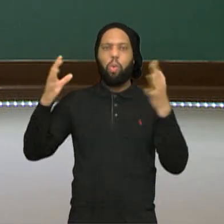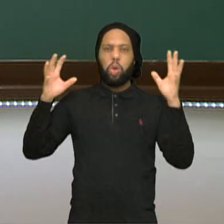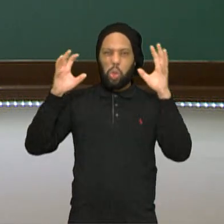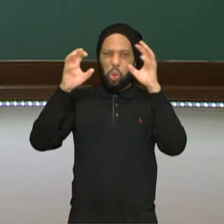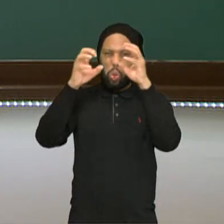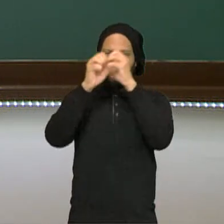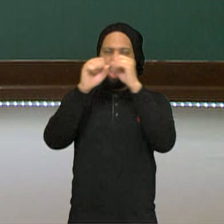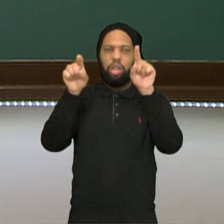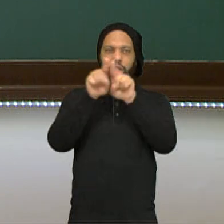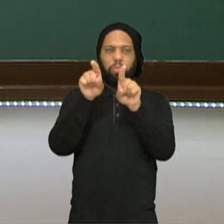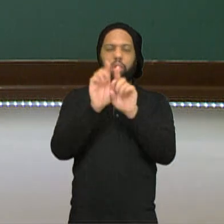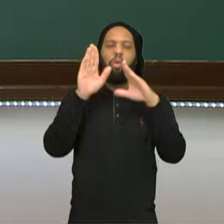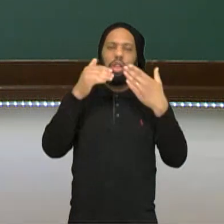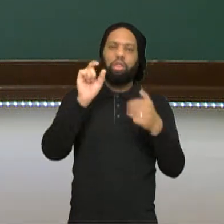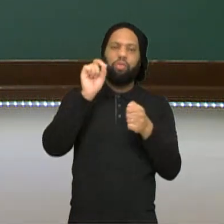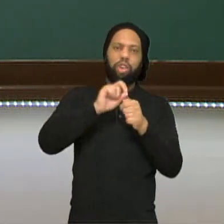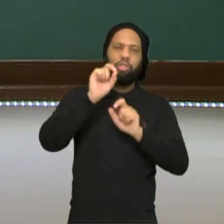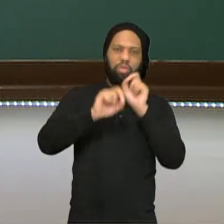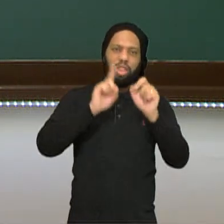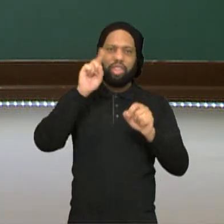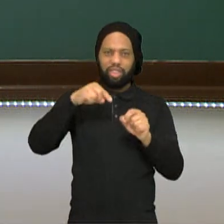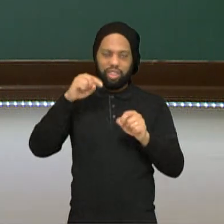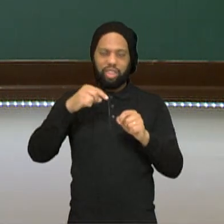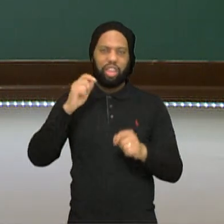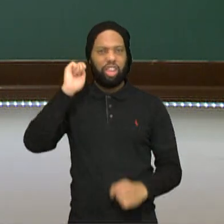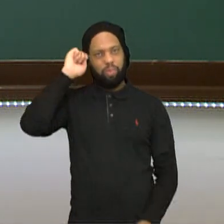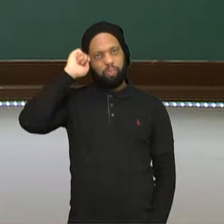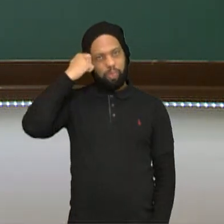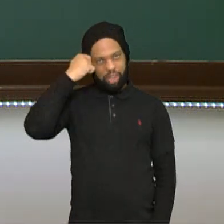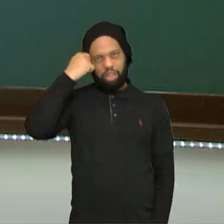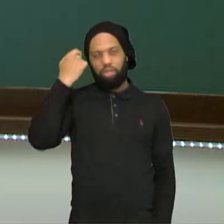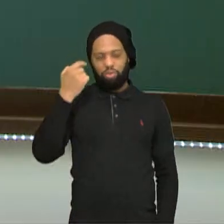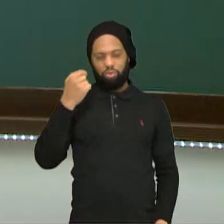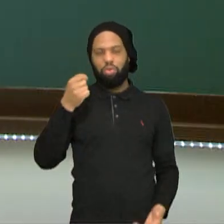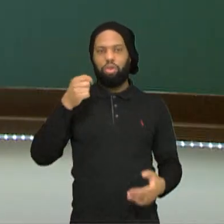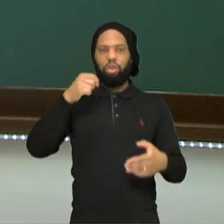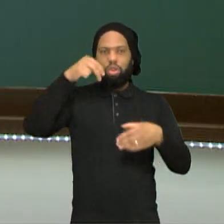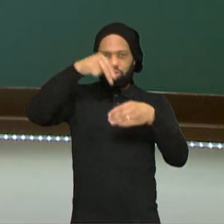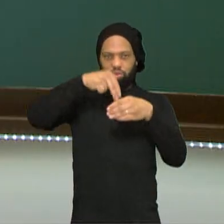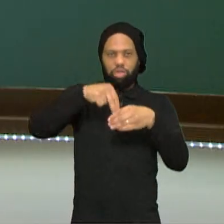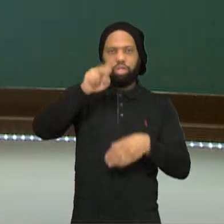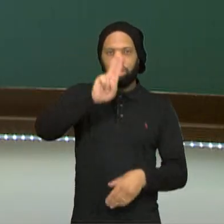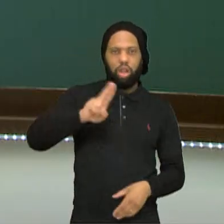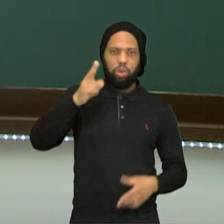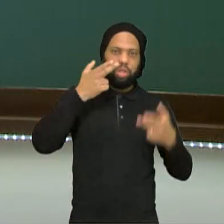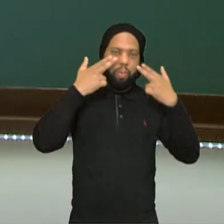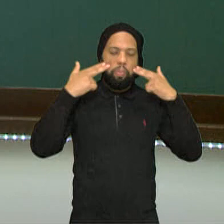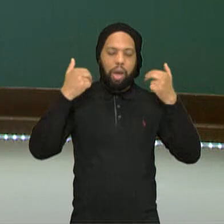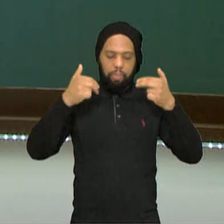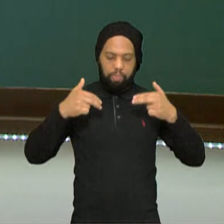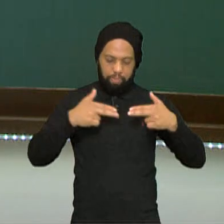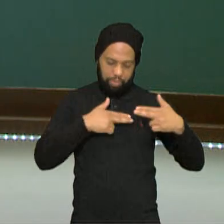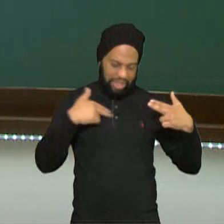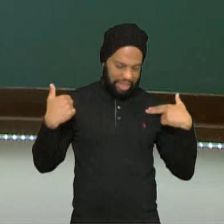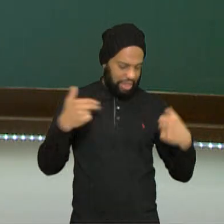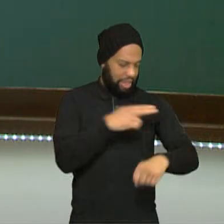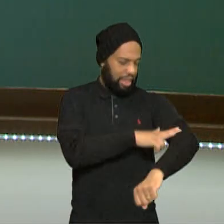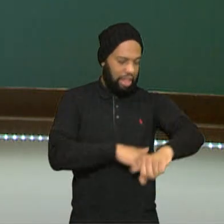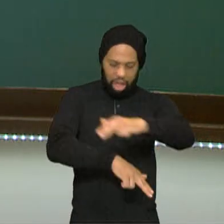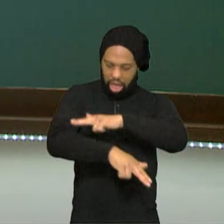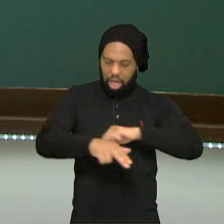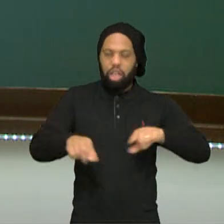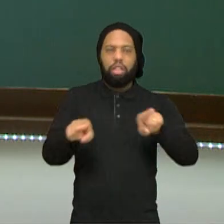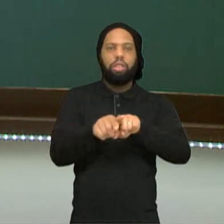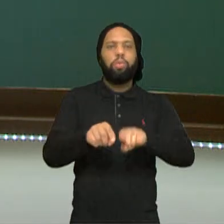né, então traz aquela tinta, a tinta preta utilizada nas pinturas corporais. Utilizam também para fazer essas pinturas em